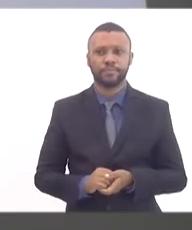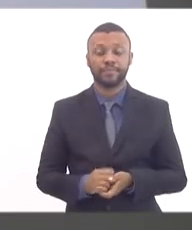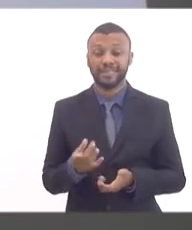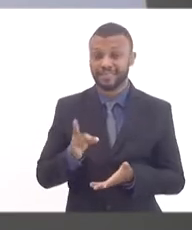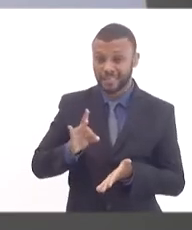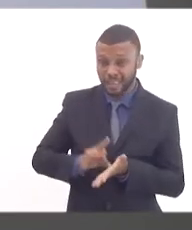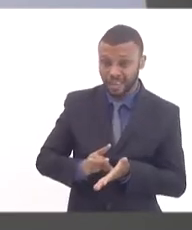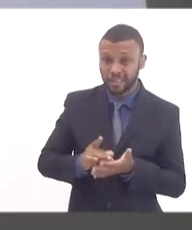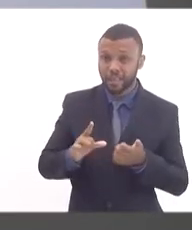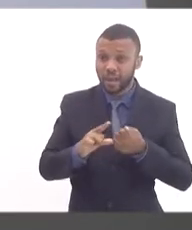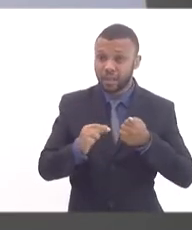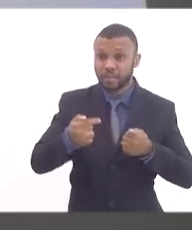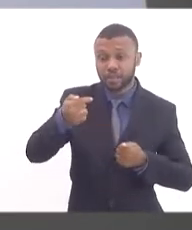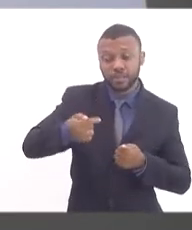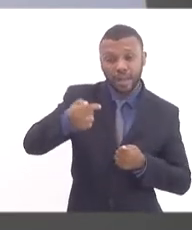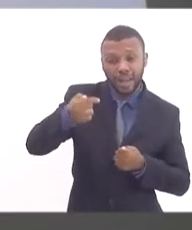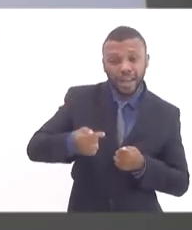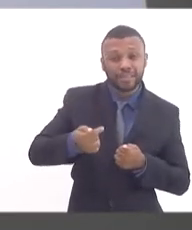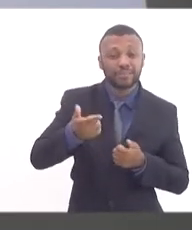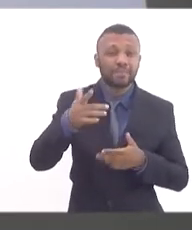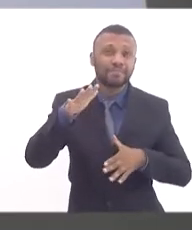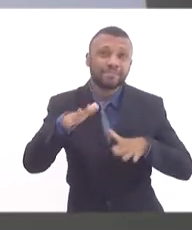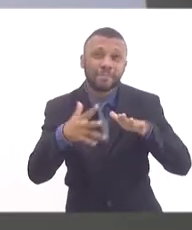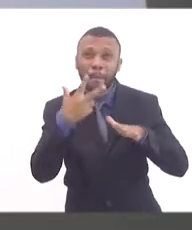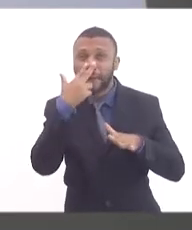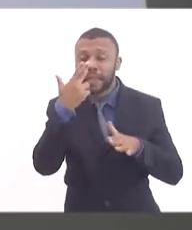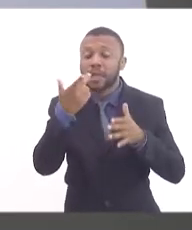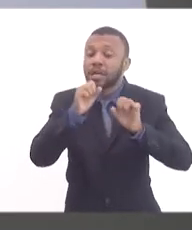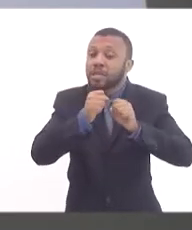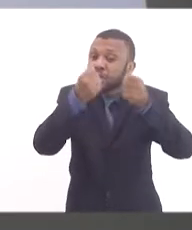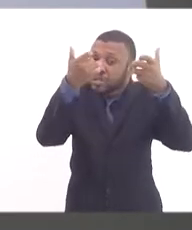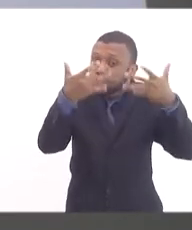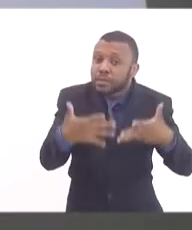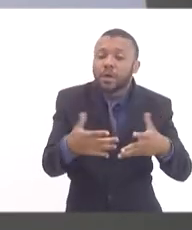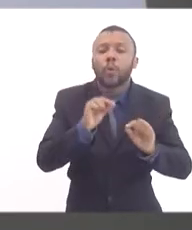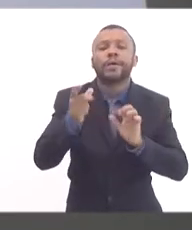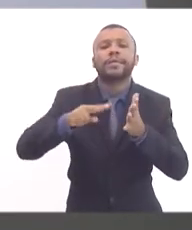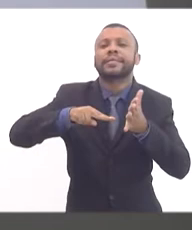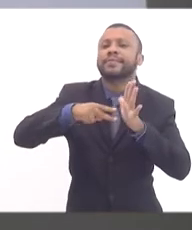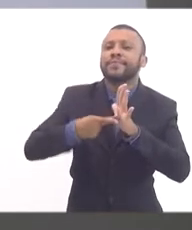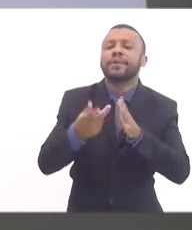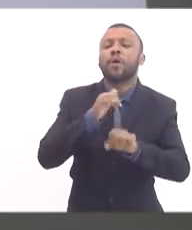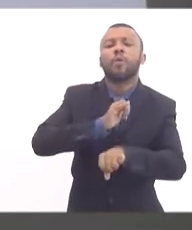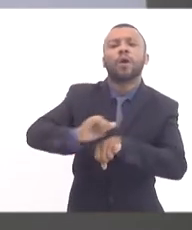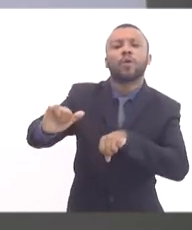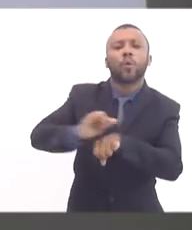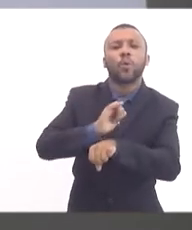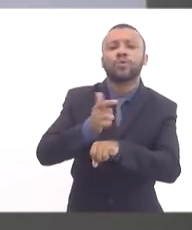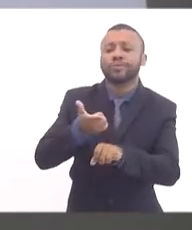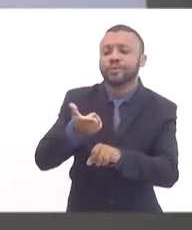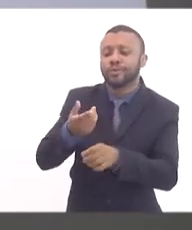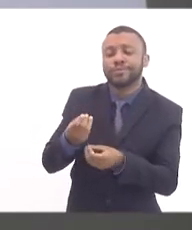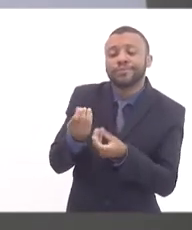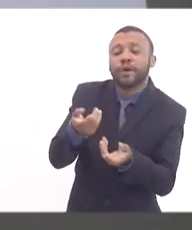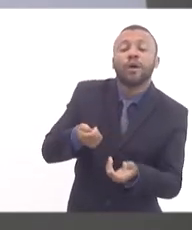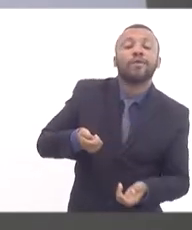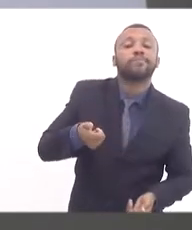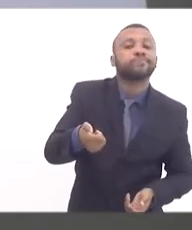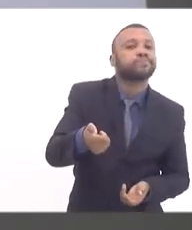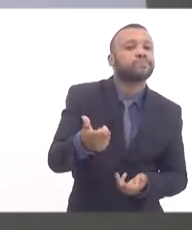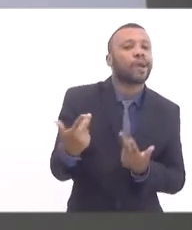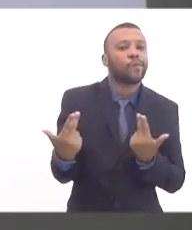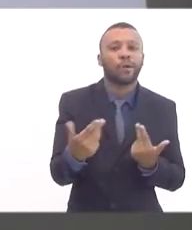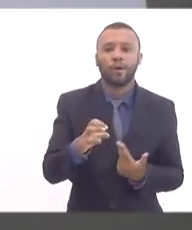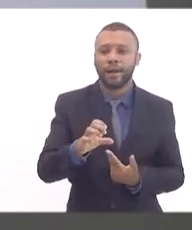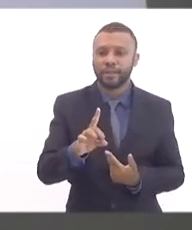sétimo é um artigo primeiramente explícita o que que é um instrumento do benefício né É como o